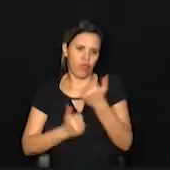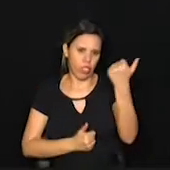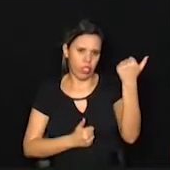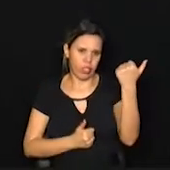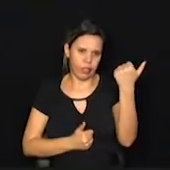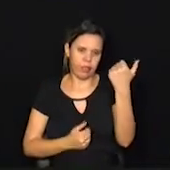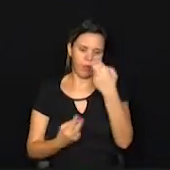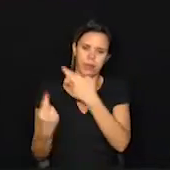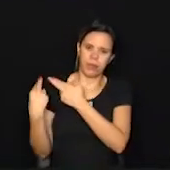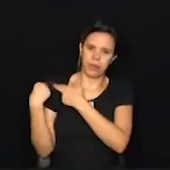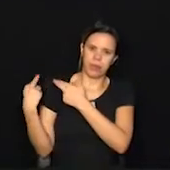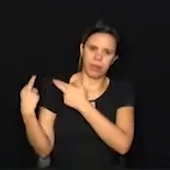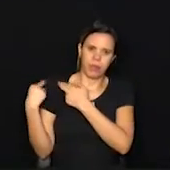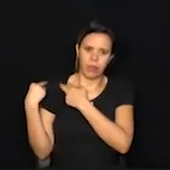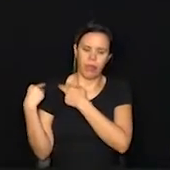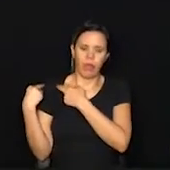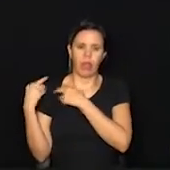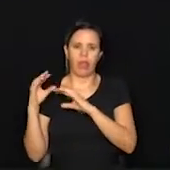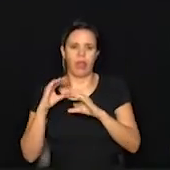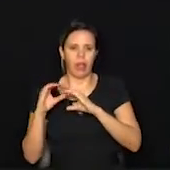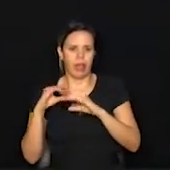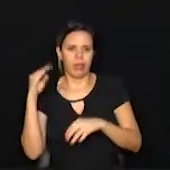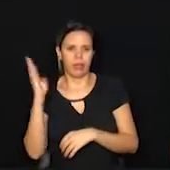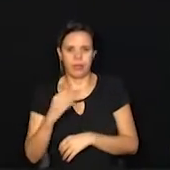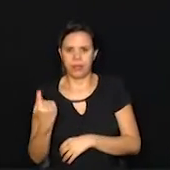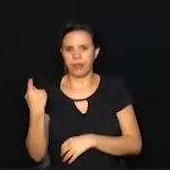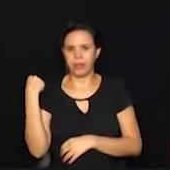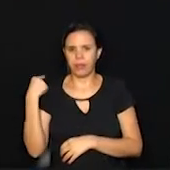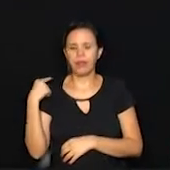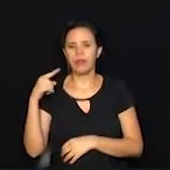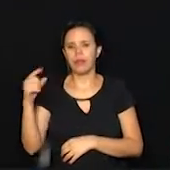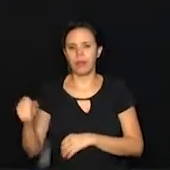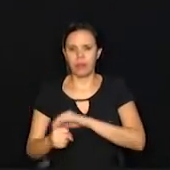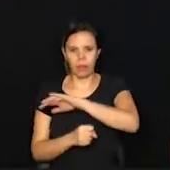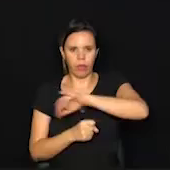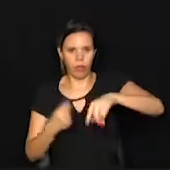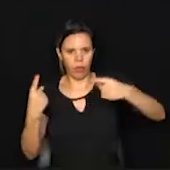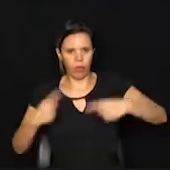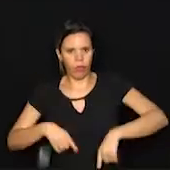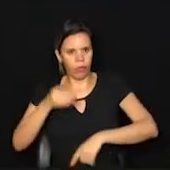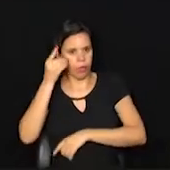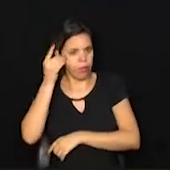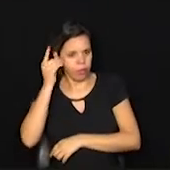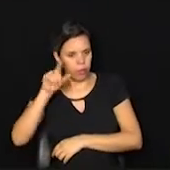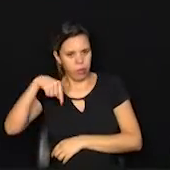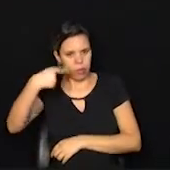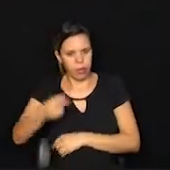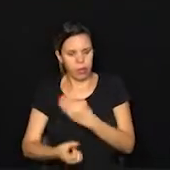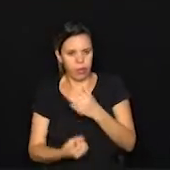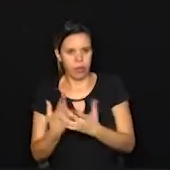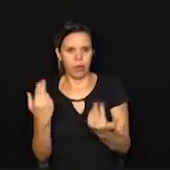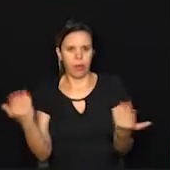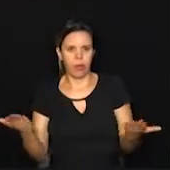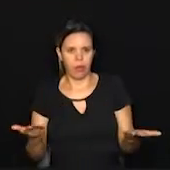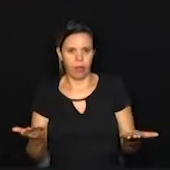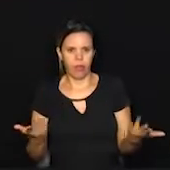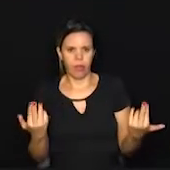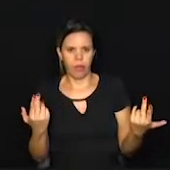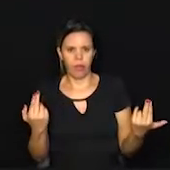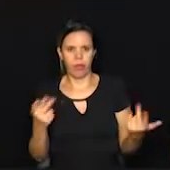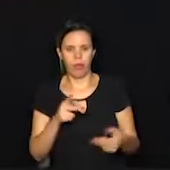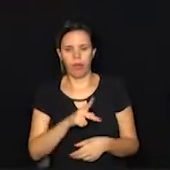responsável pelas relações com Brasil na época do golpe contra a Dilma e tudo o que aconteceu depois é o mesmo que hoje é